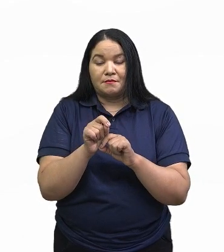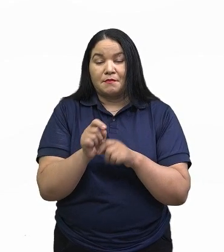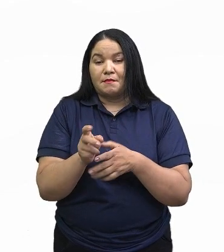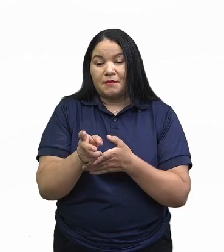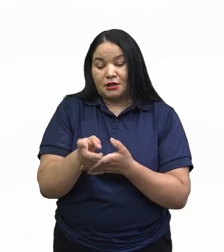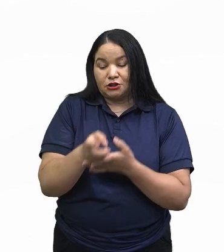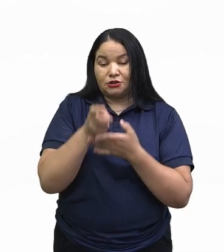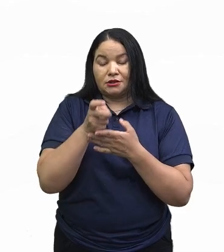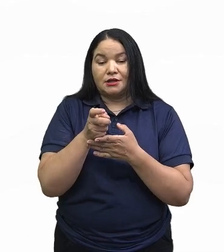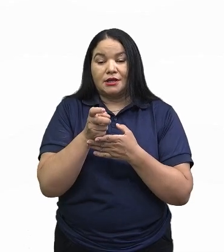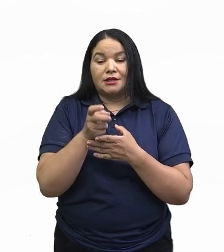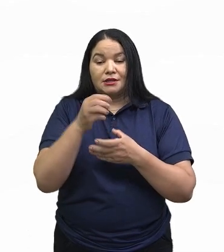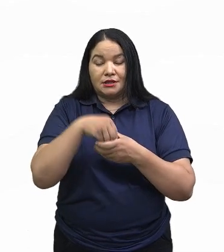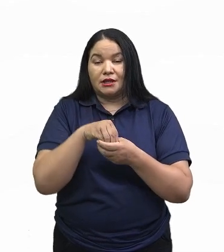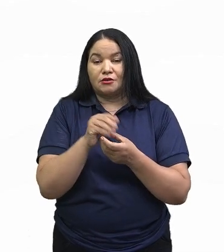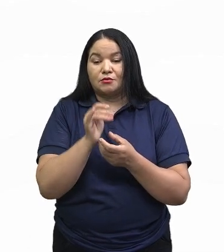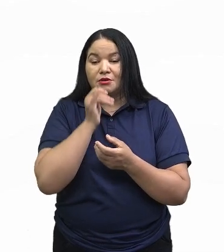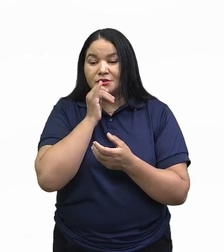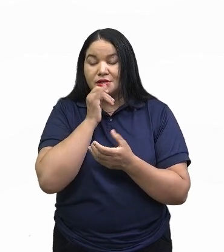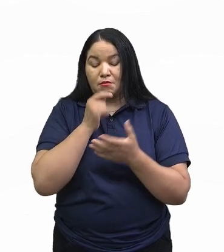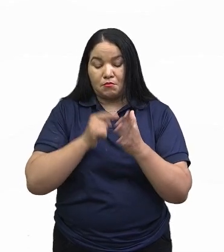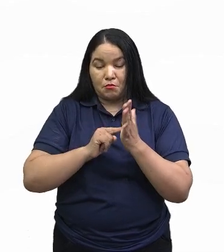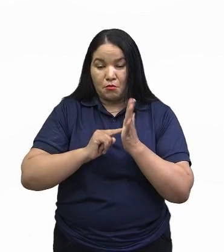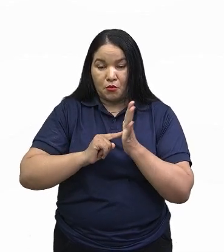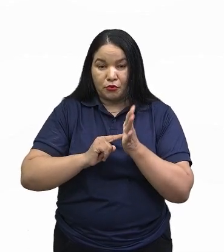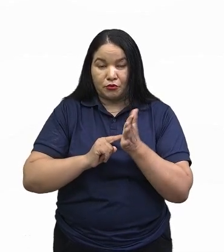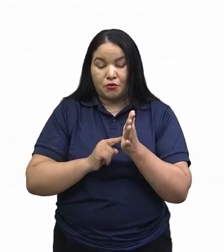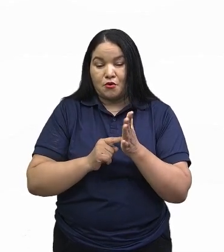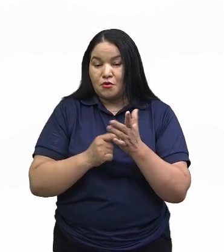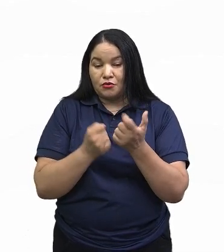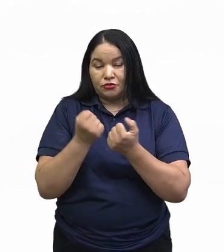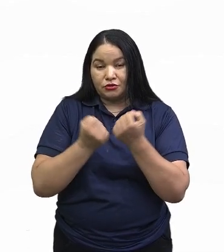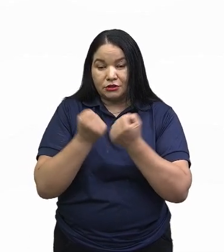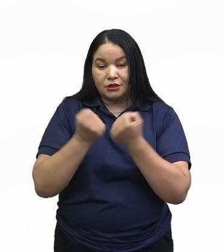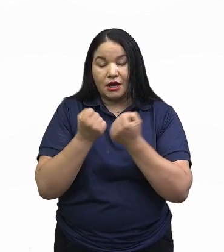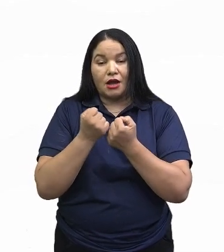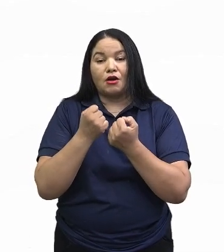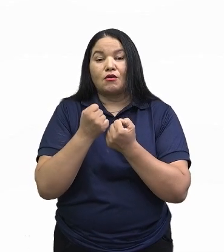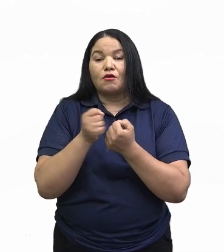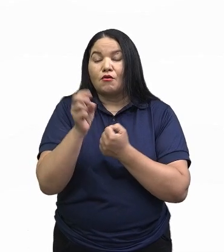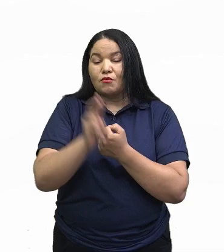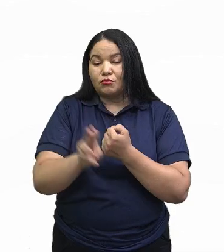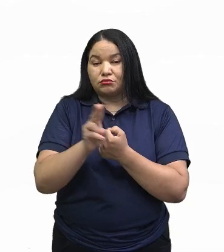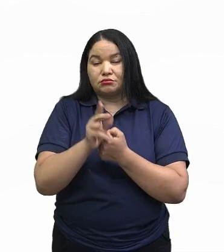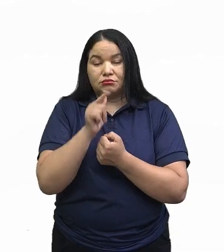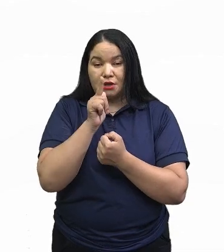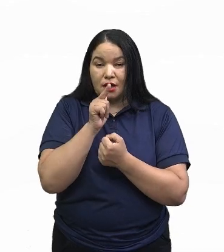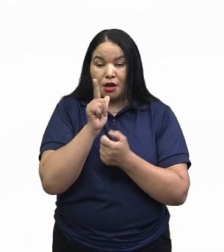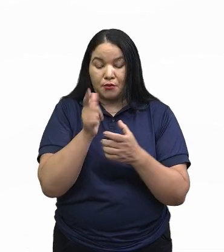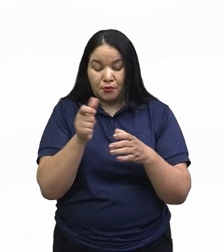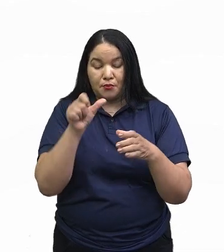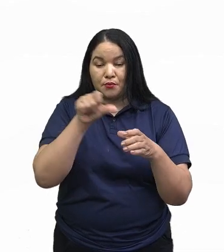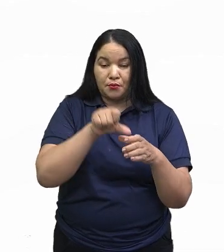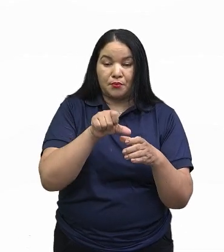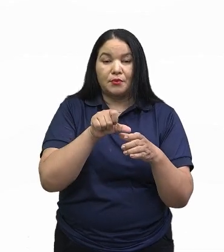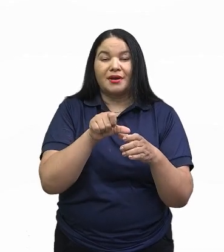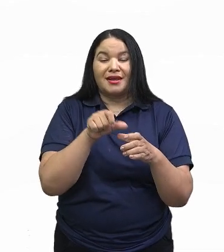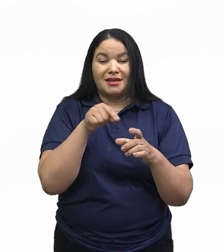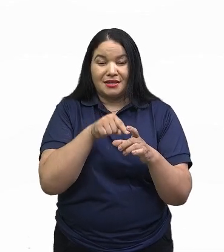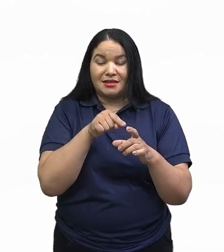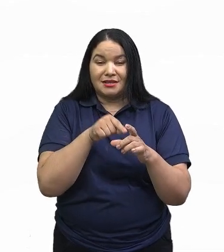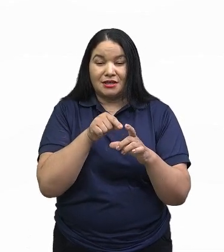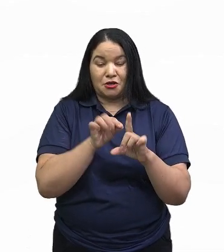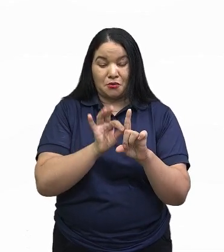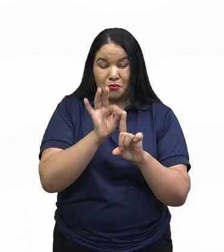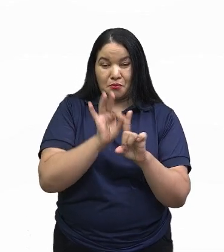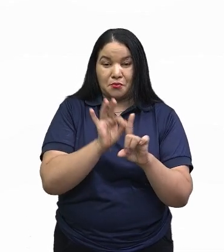como no sistema de arrefecimento de um motor de um carro, onde se usa a água, que tem um alto calor específico, para que